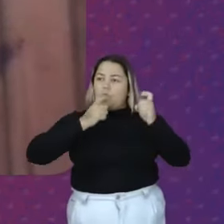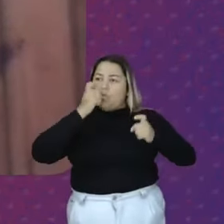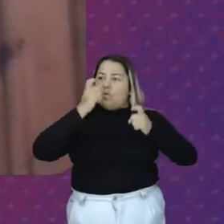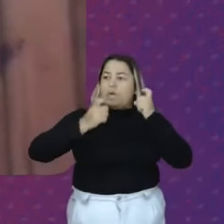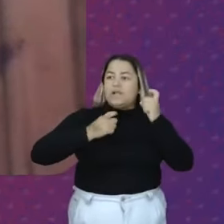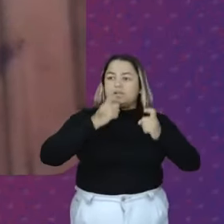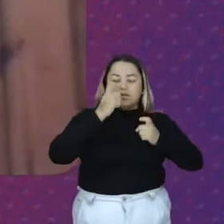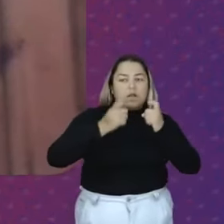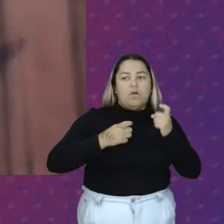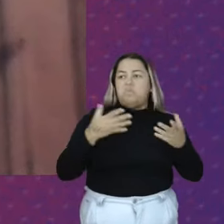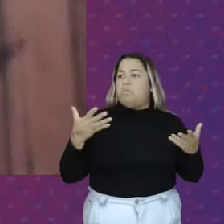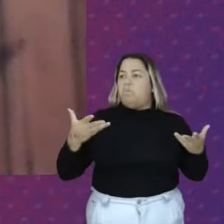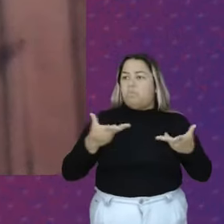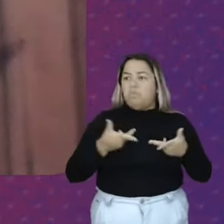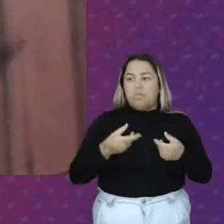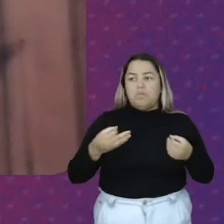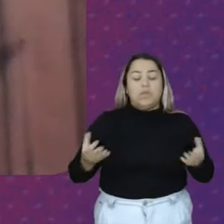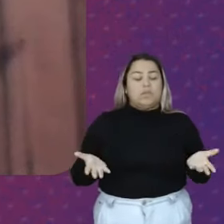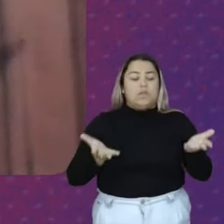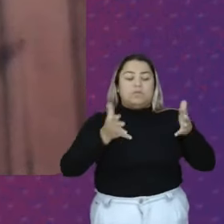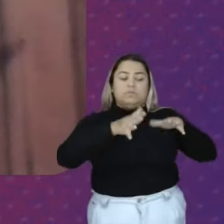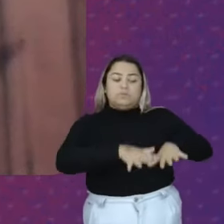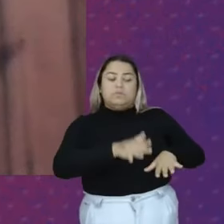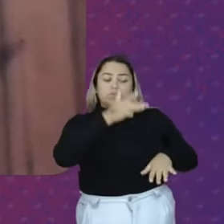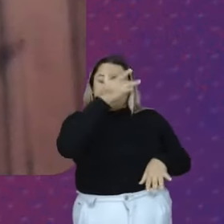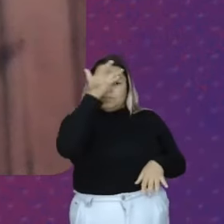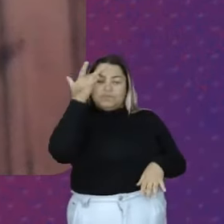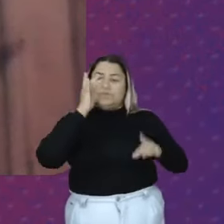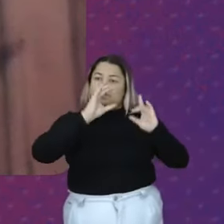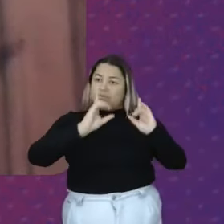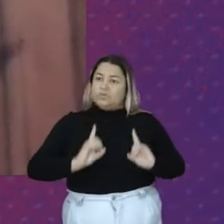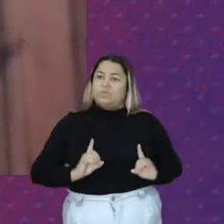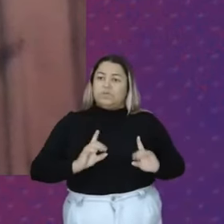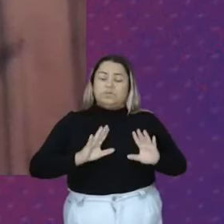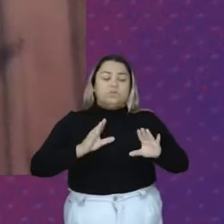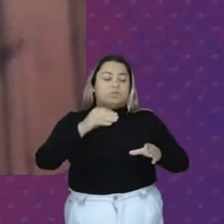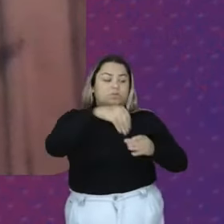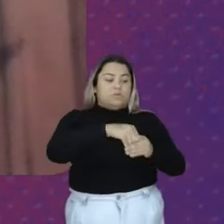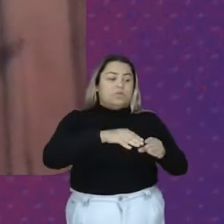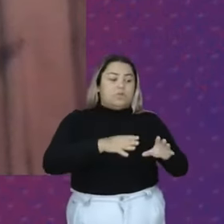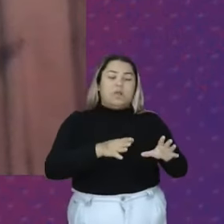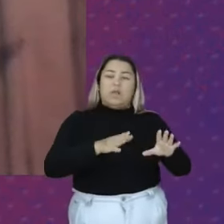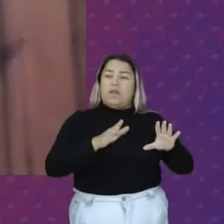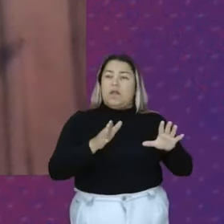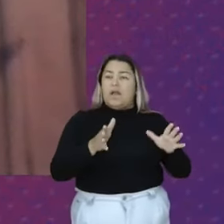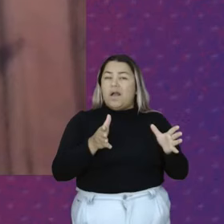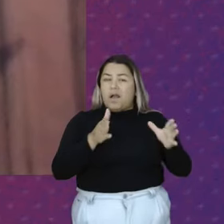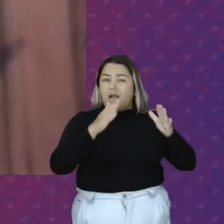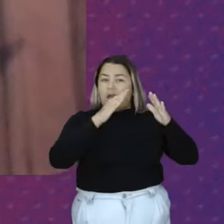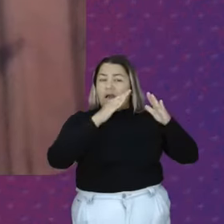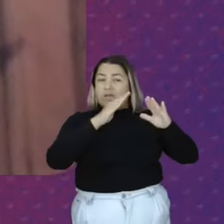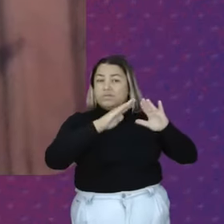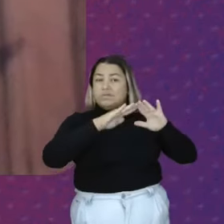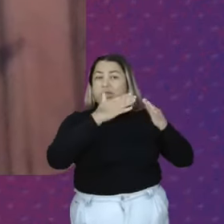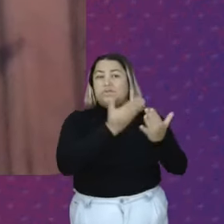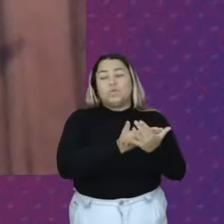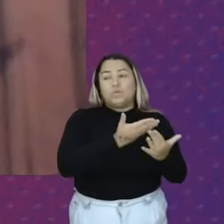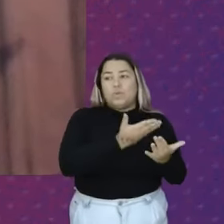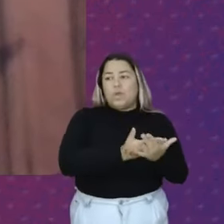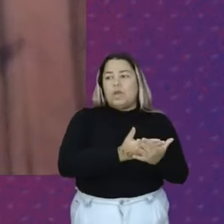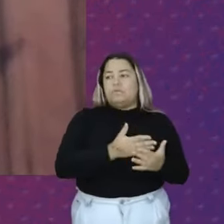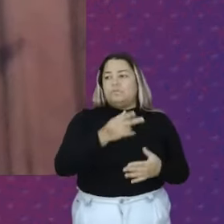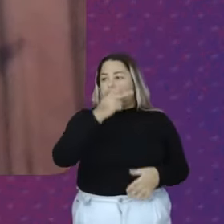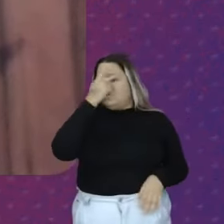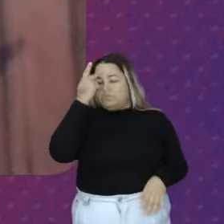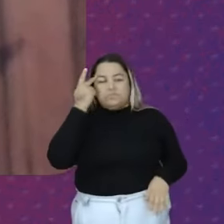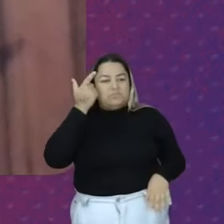fazer a inclusão da pessoa com deficiência na escola que por muito tempo as pessoas com deficiência não conseguiam as crianças com deficiência não conseguiam ter